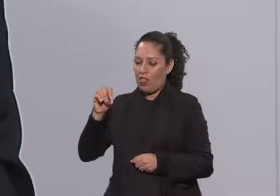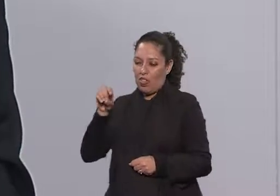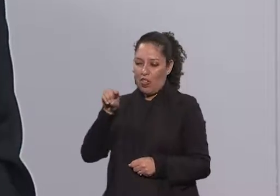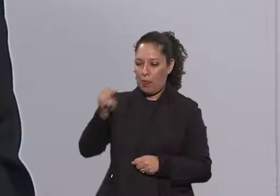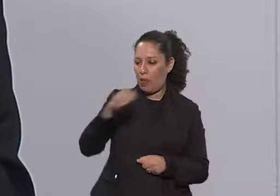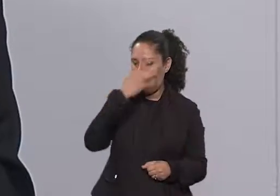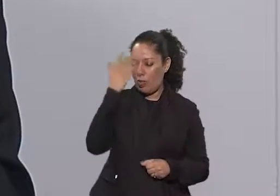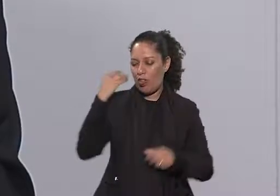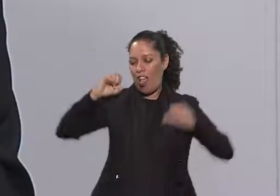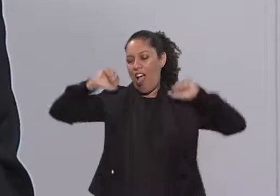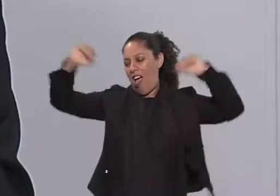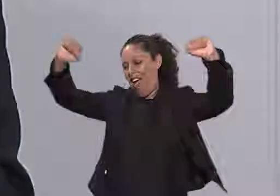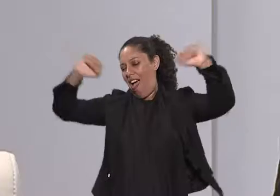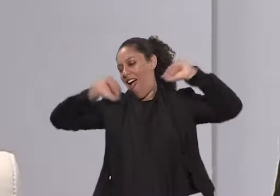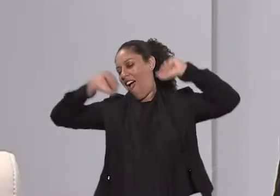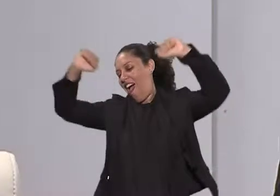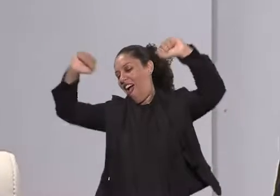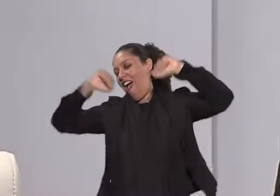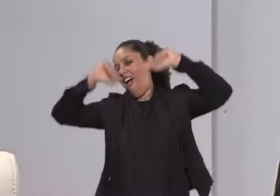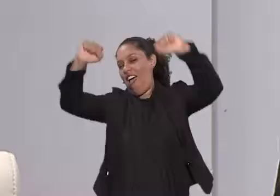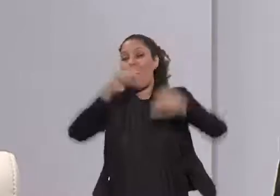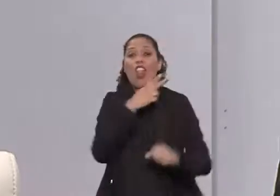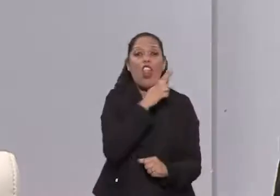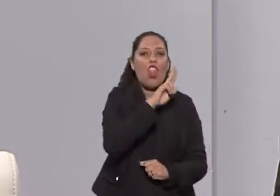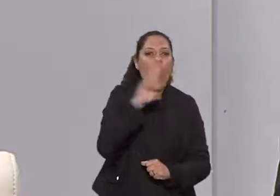nome também você fazendo um gol lá no maracanã